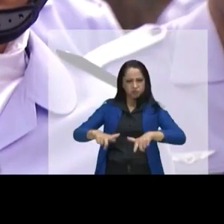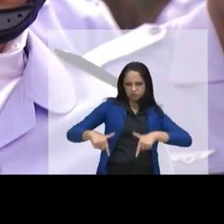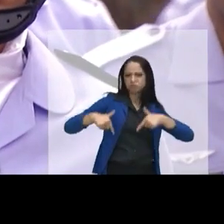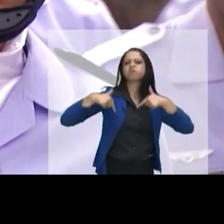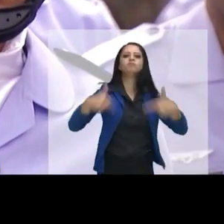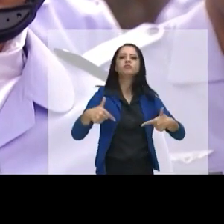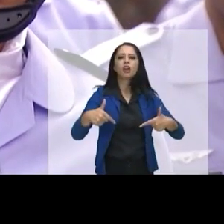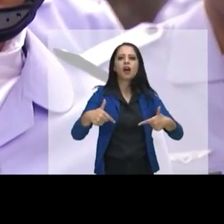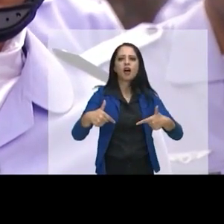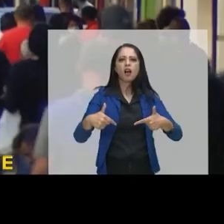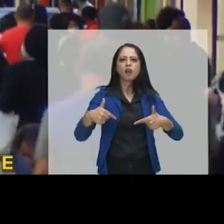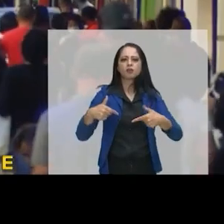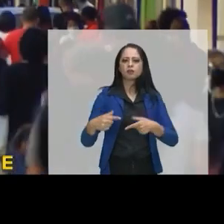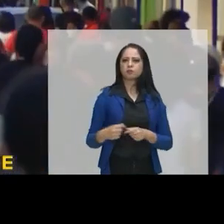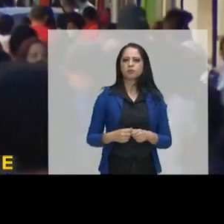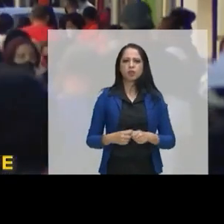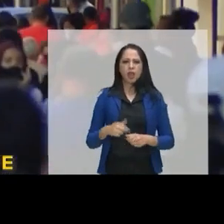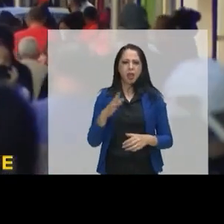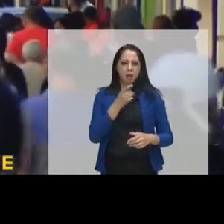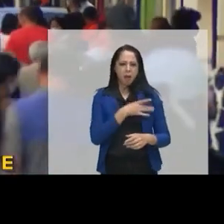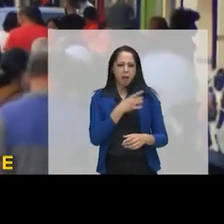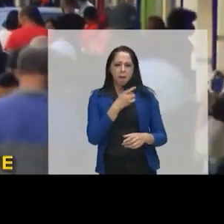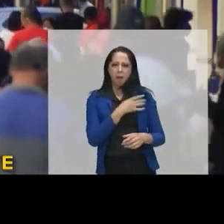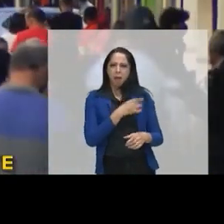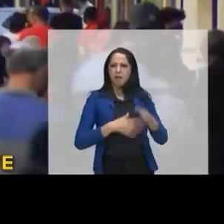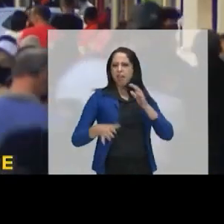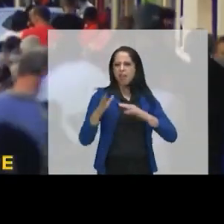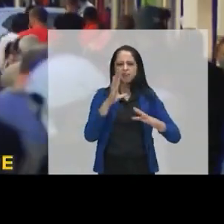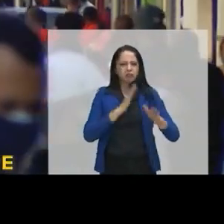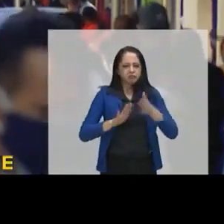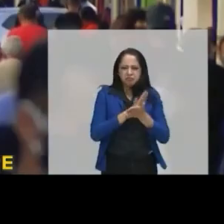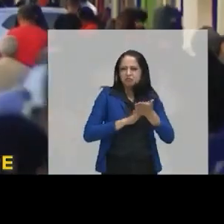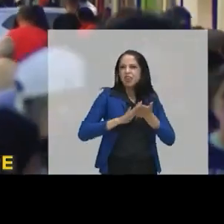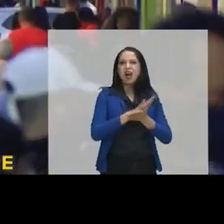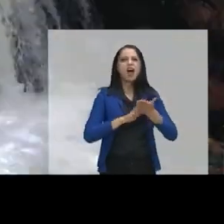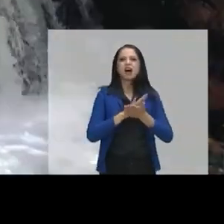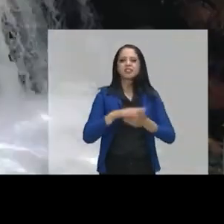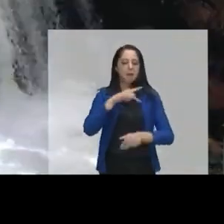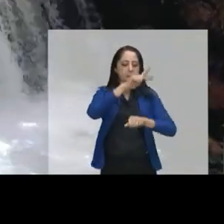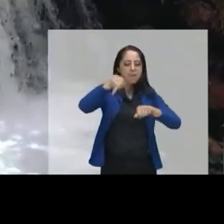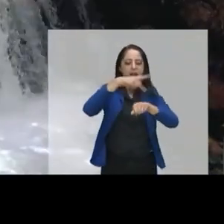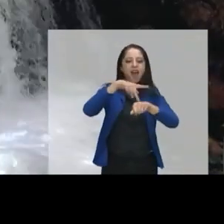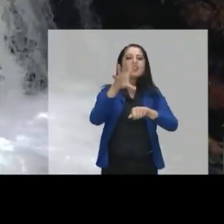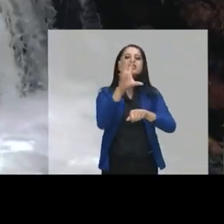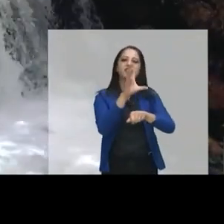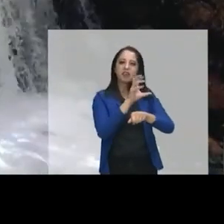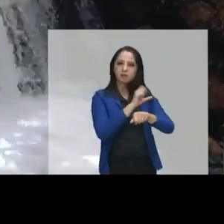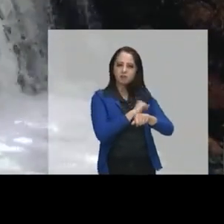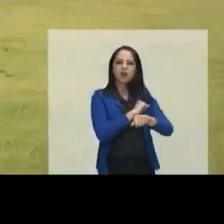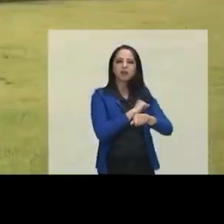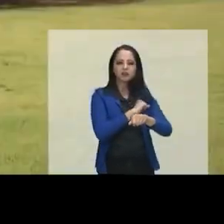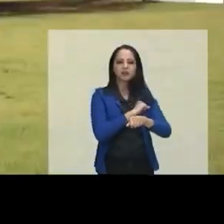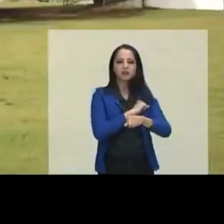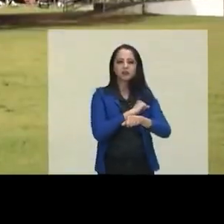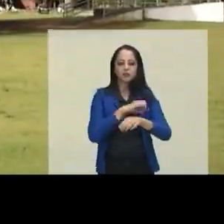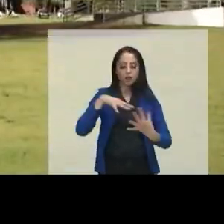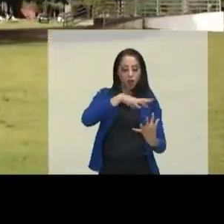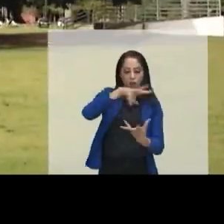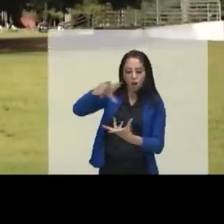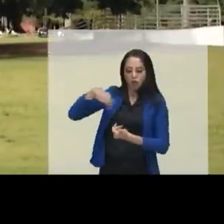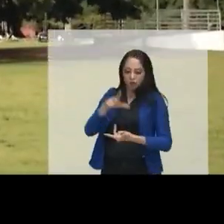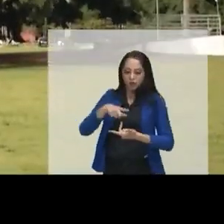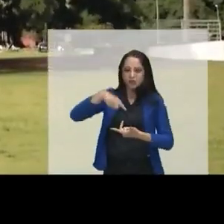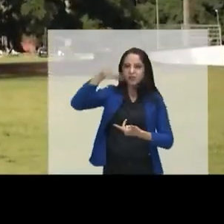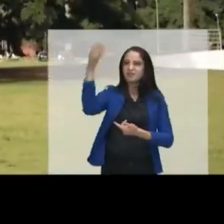a luta nem tem ninguém te ad a própria morte Terra bada entre outras